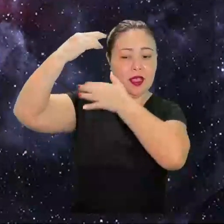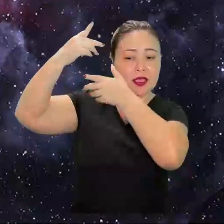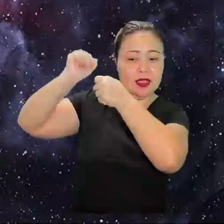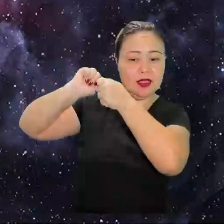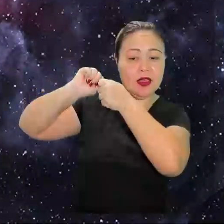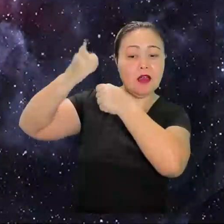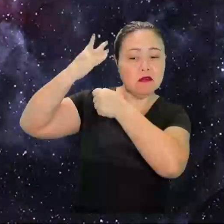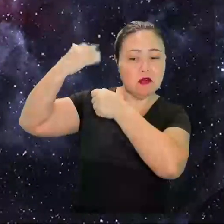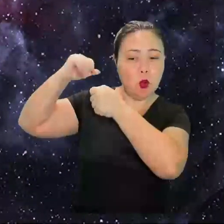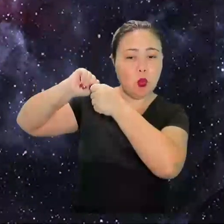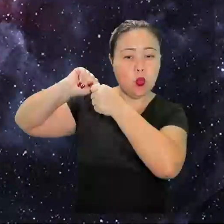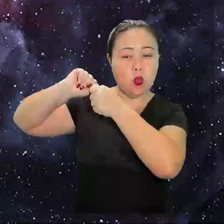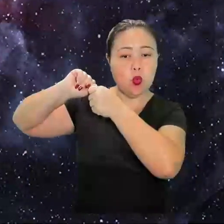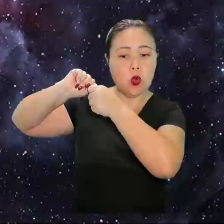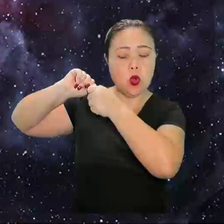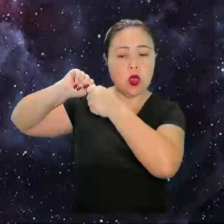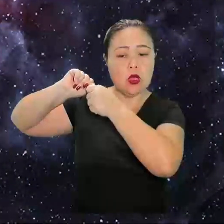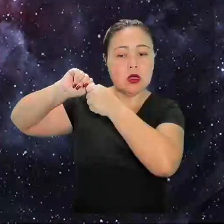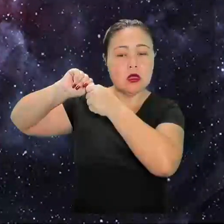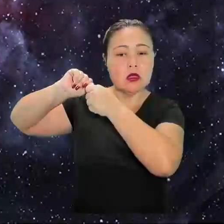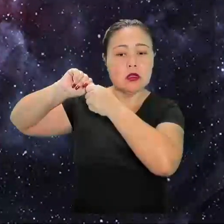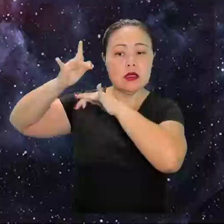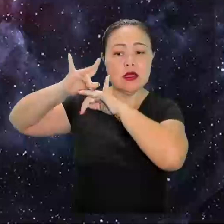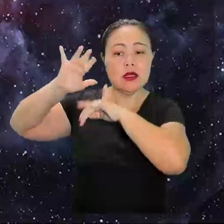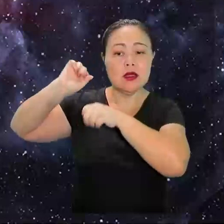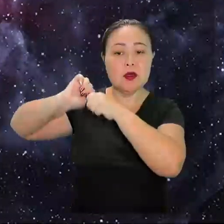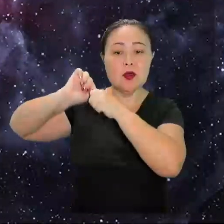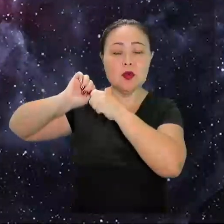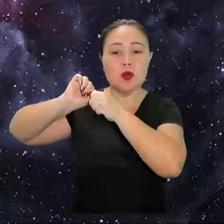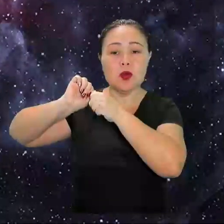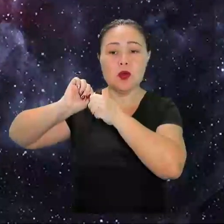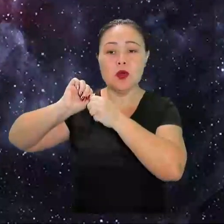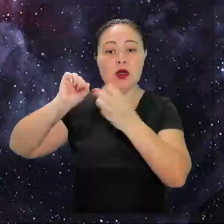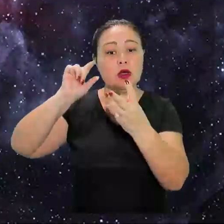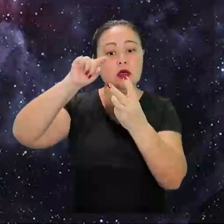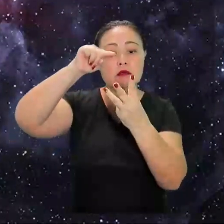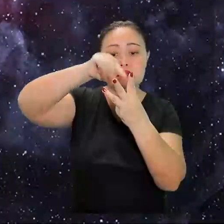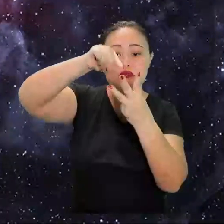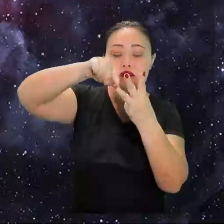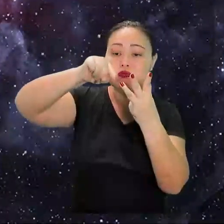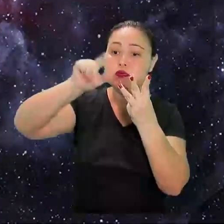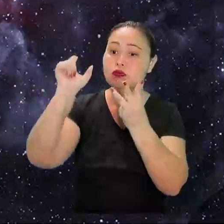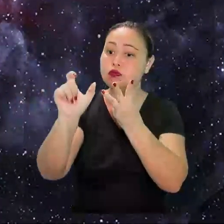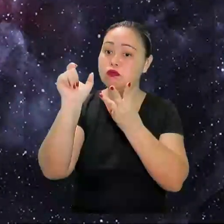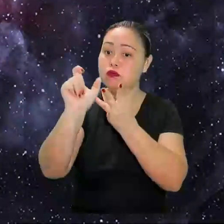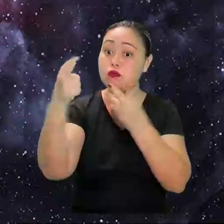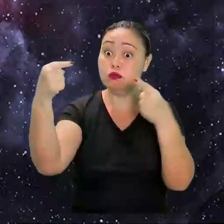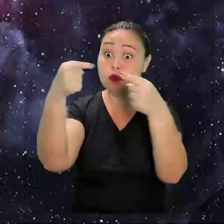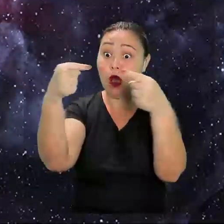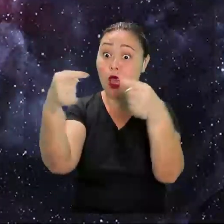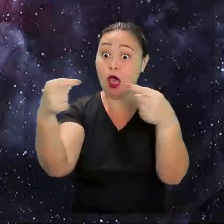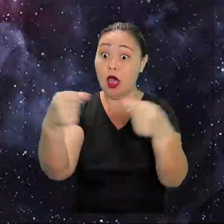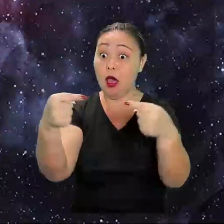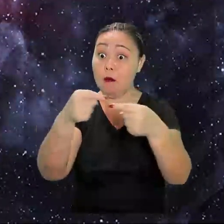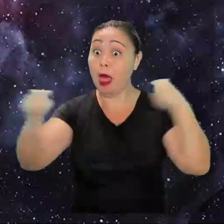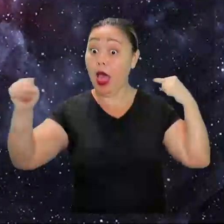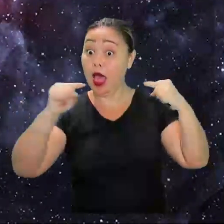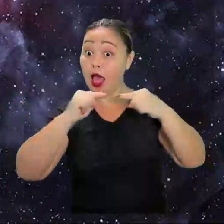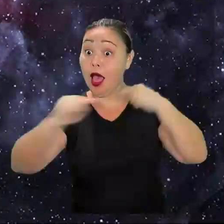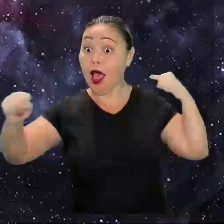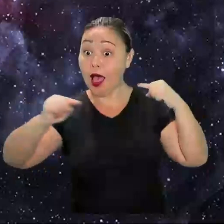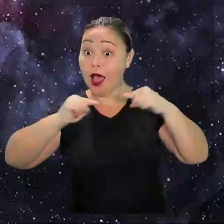né, nós vimos lá nas pérolas. O cara colocou 3 informações diferentes. Que não coincidiam. Que não